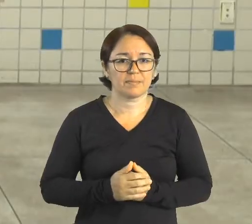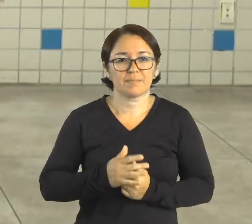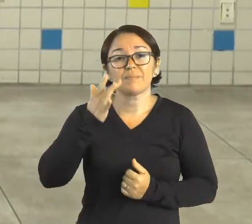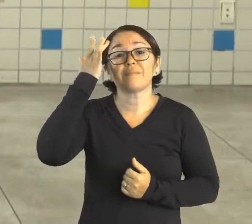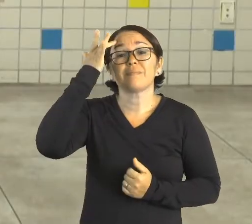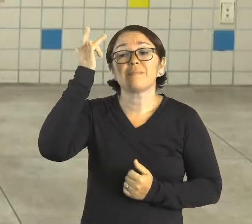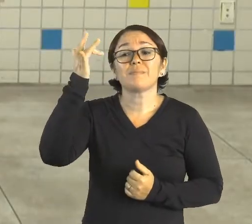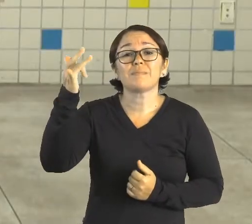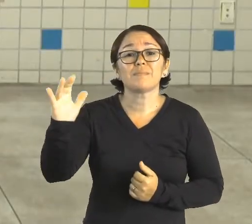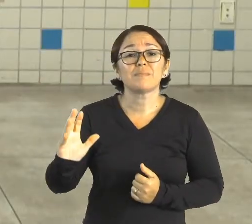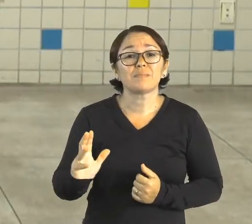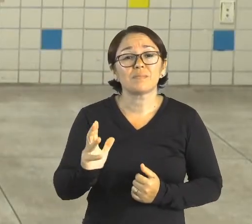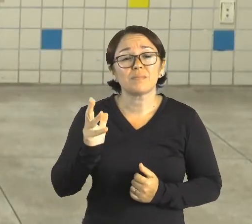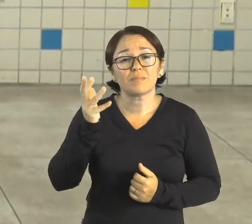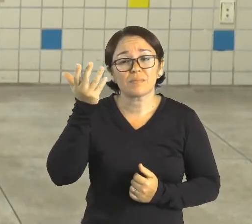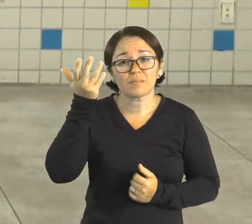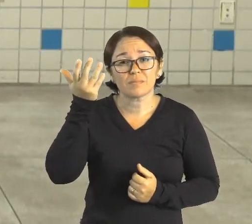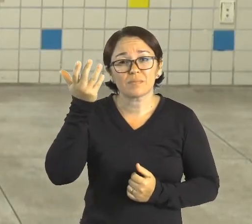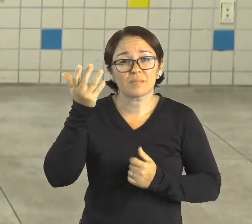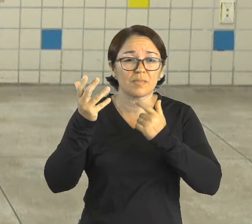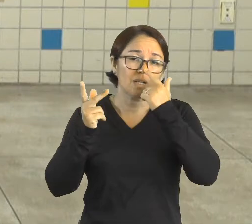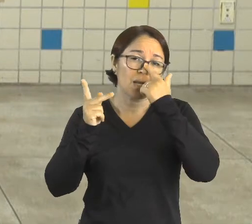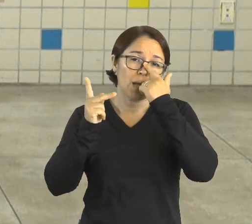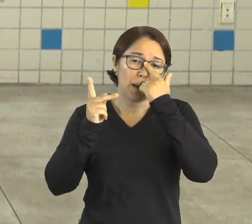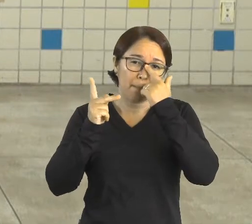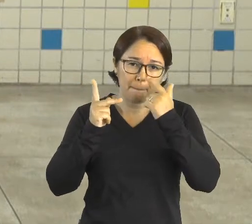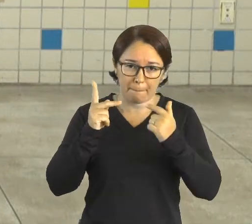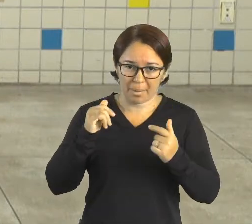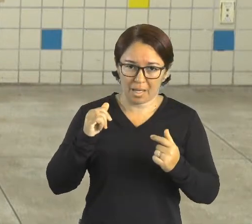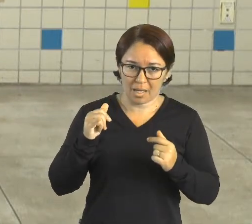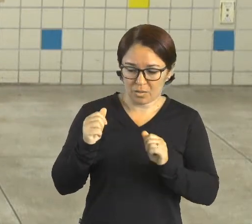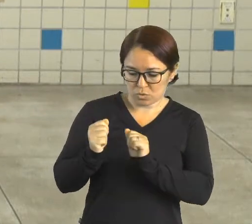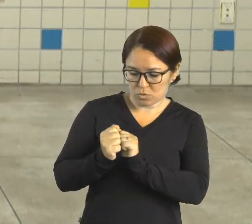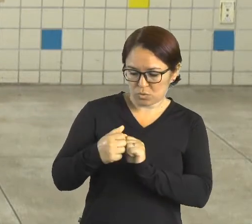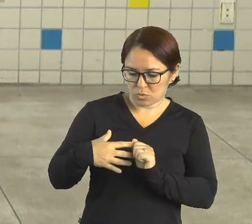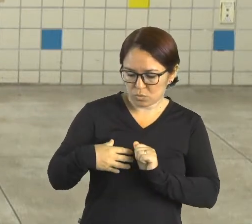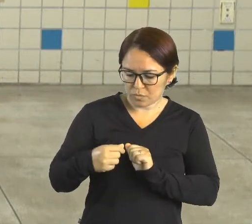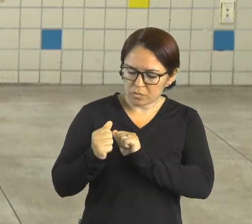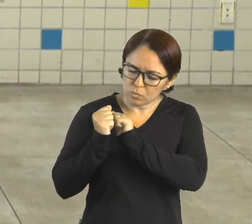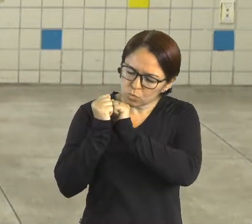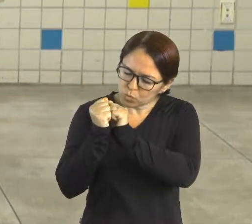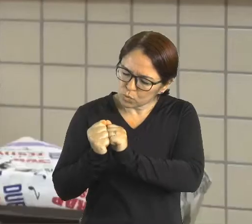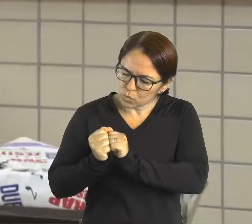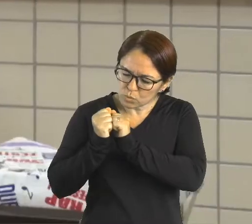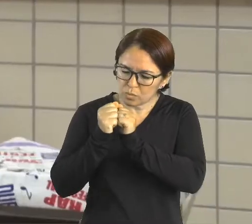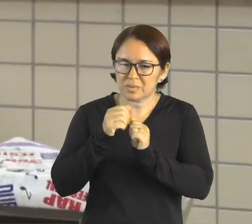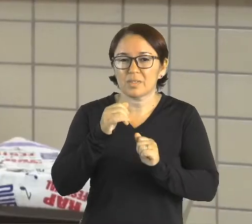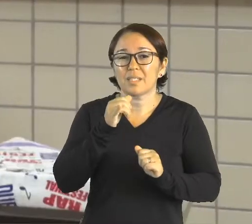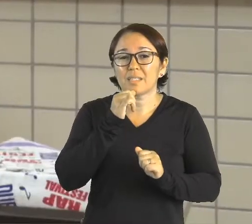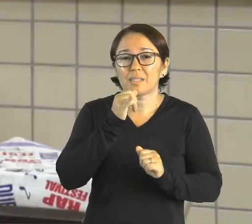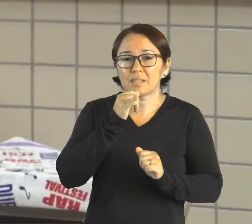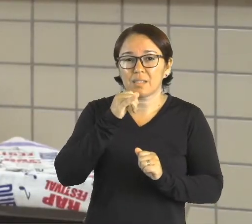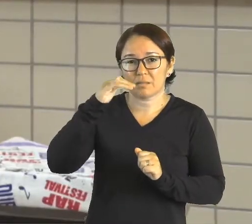o macaquinho tinham momentos maravilhosos. Quando ele chegava do trabalho, sentava com seu